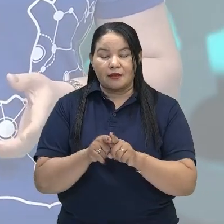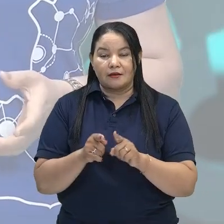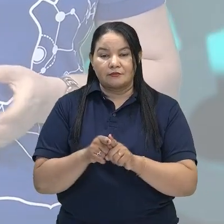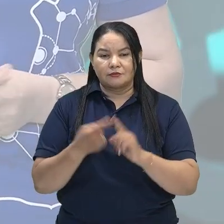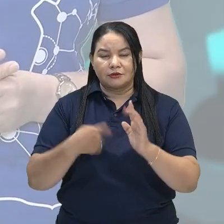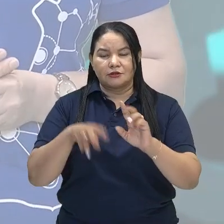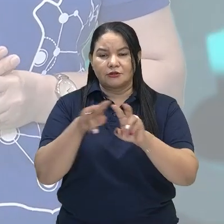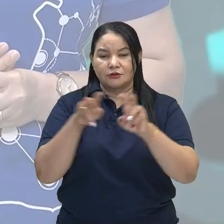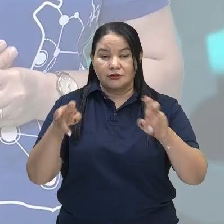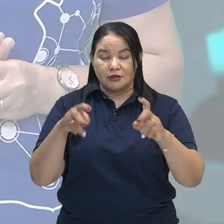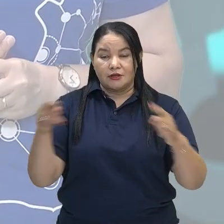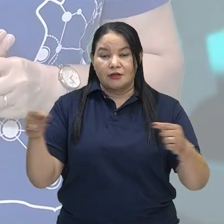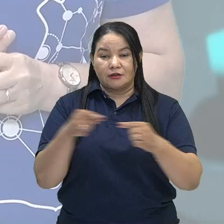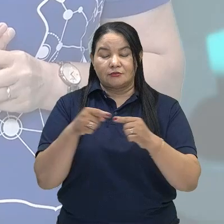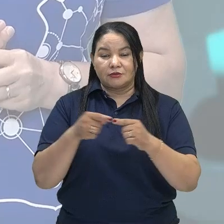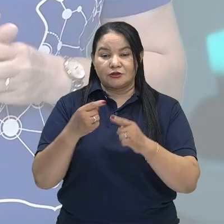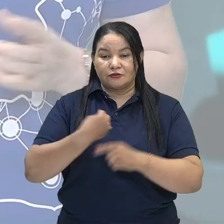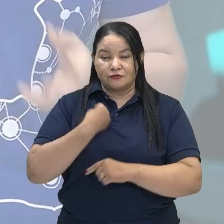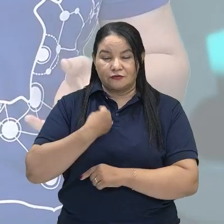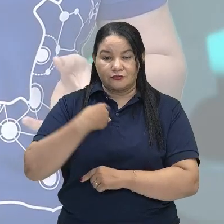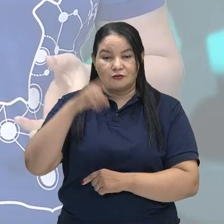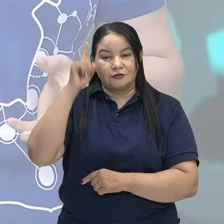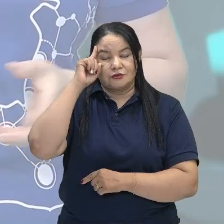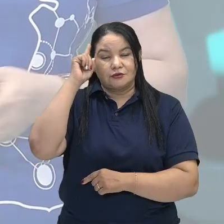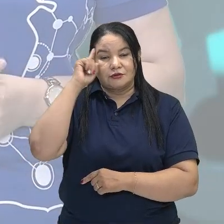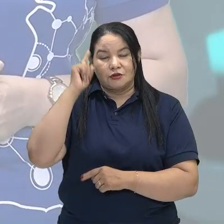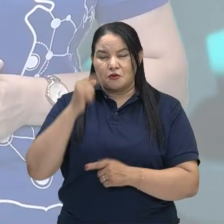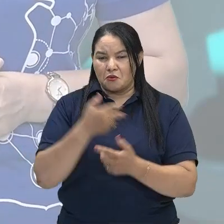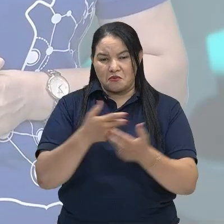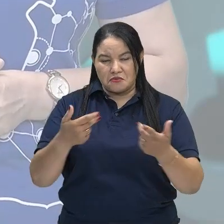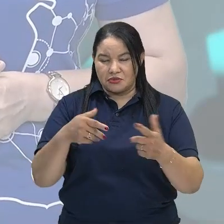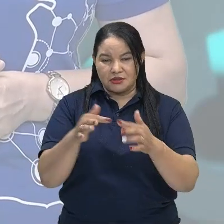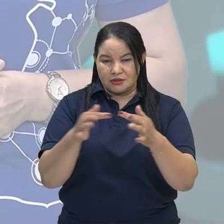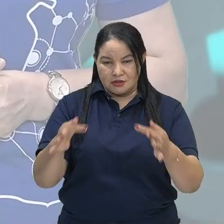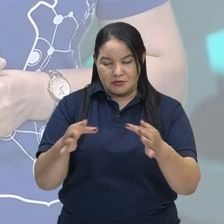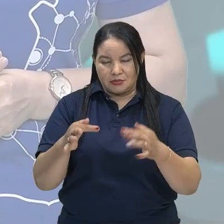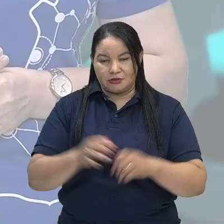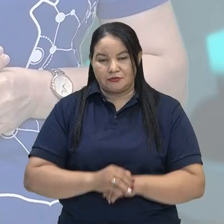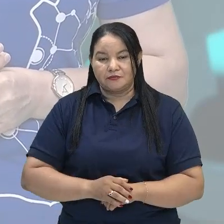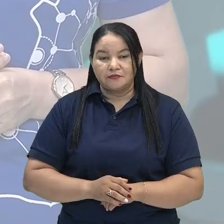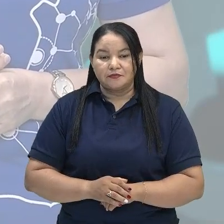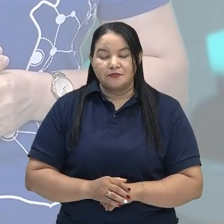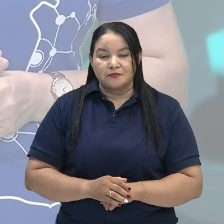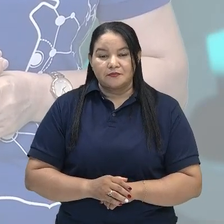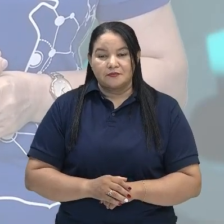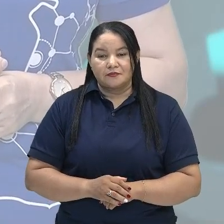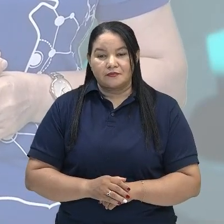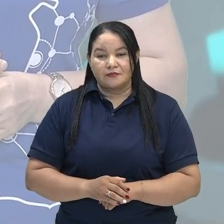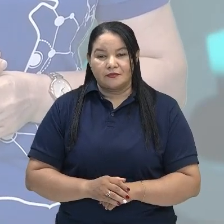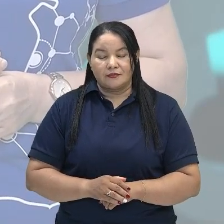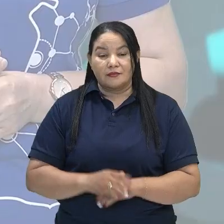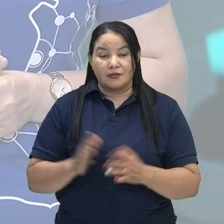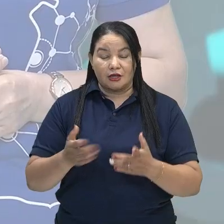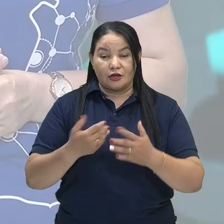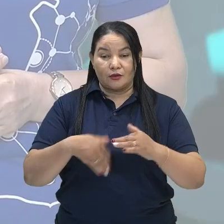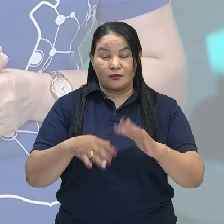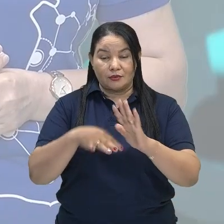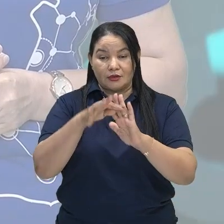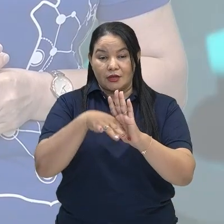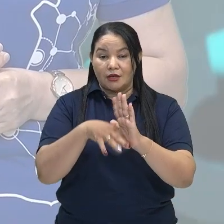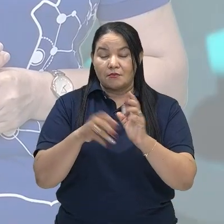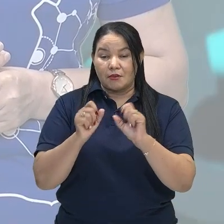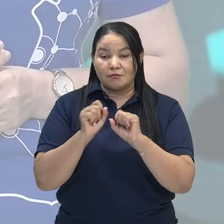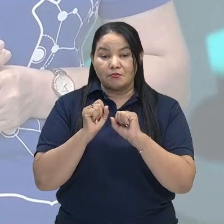tema do cotidiano, são o quê? São coisas simples, né? Em que esse tema ele pode ser